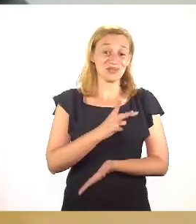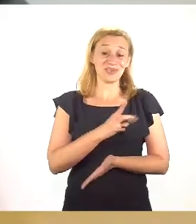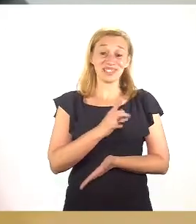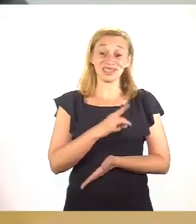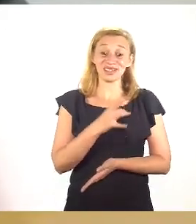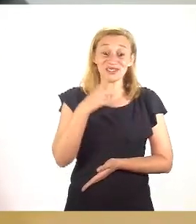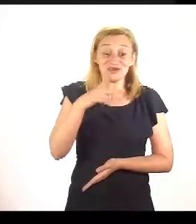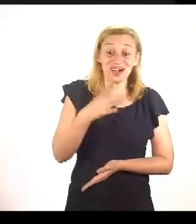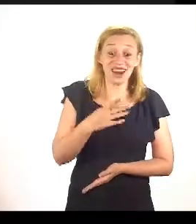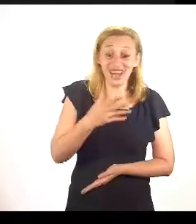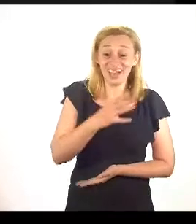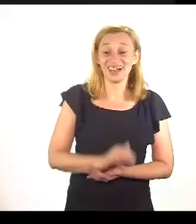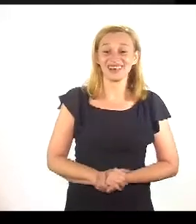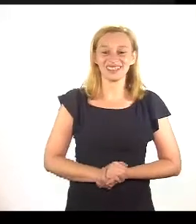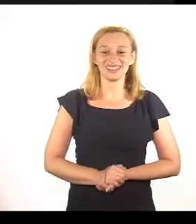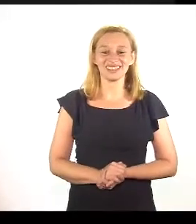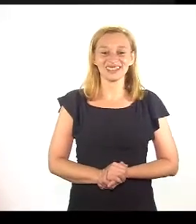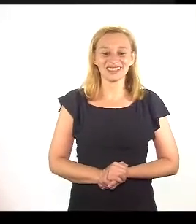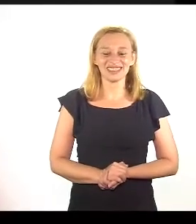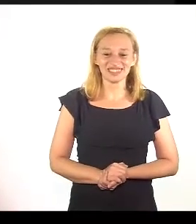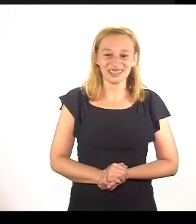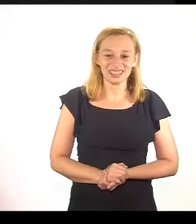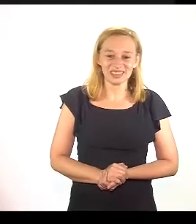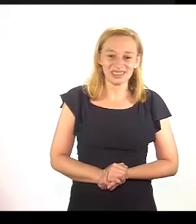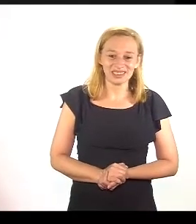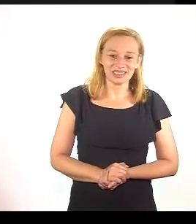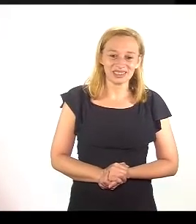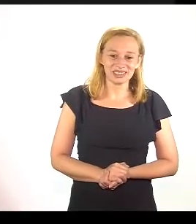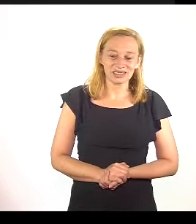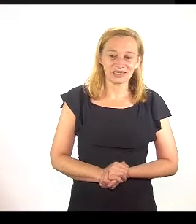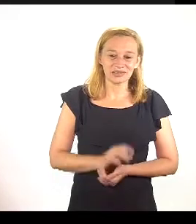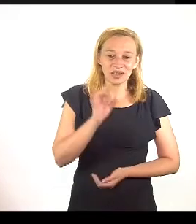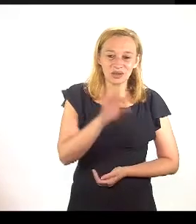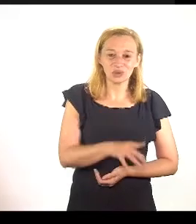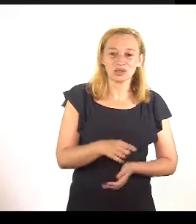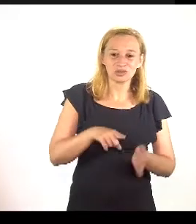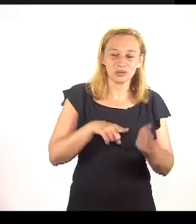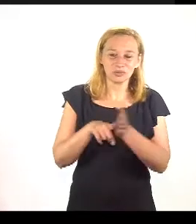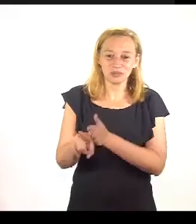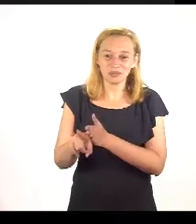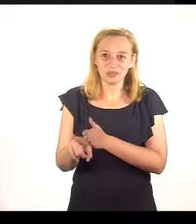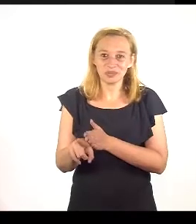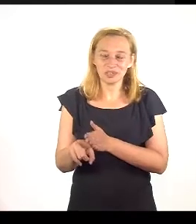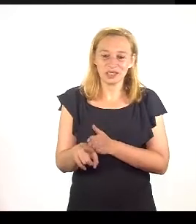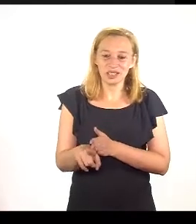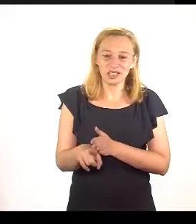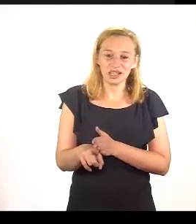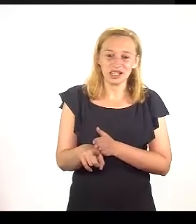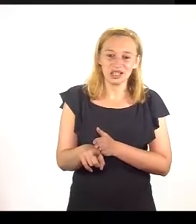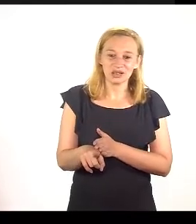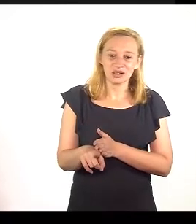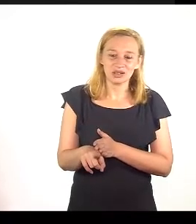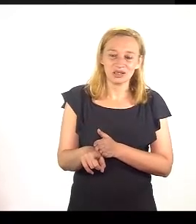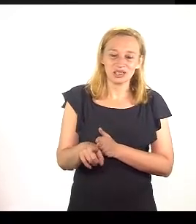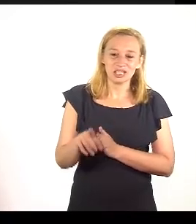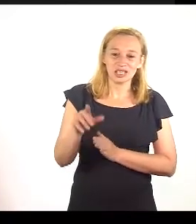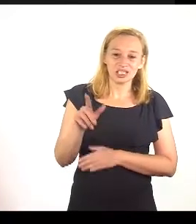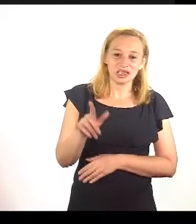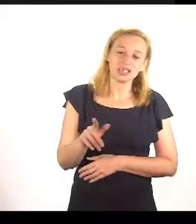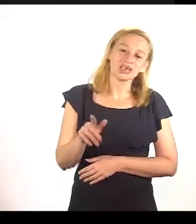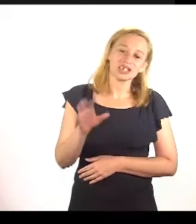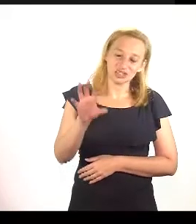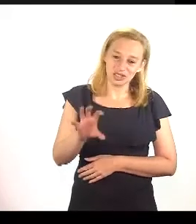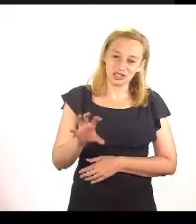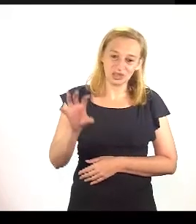falar. E a última pergunta. Na região metropolitana do estado do Rio de